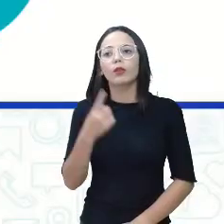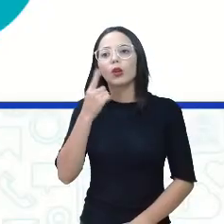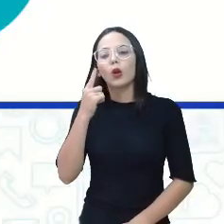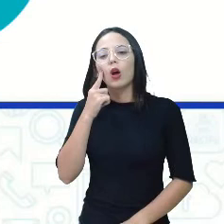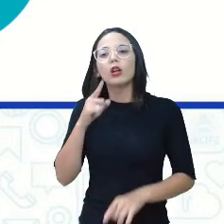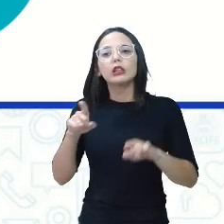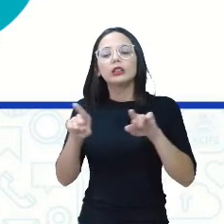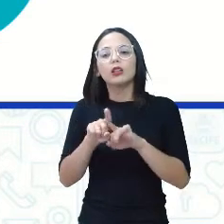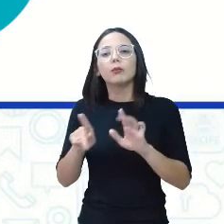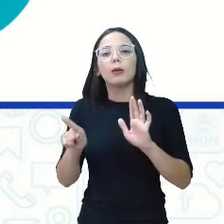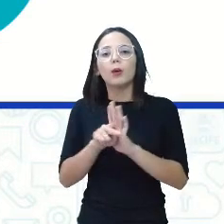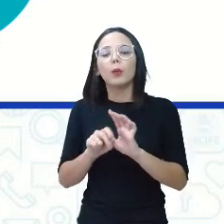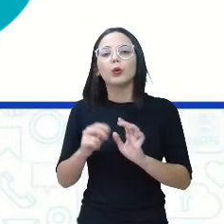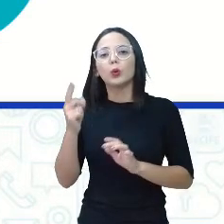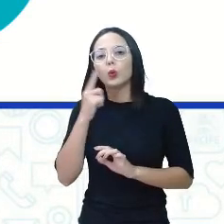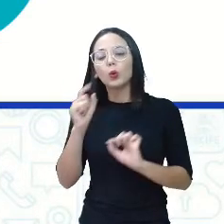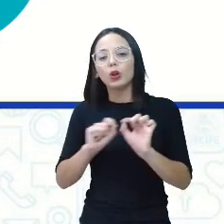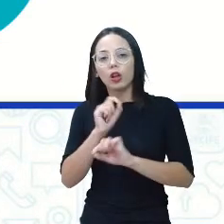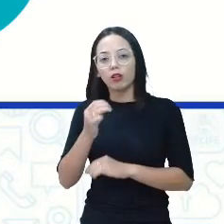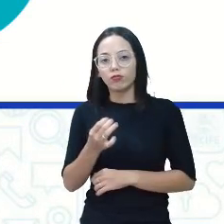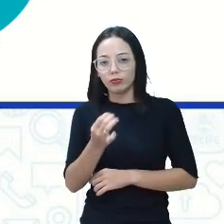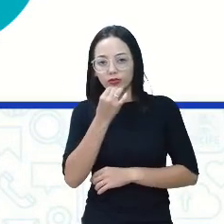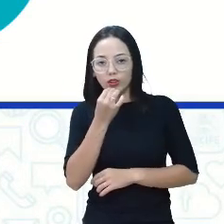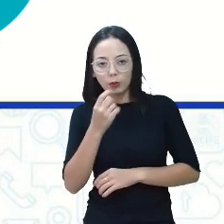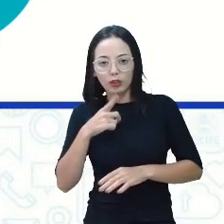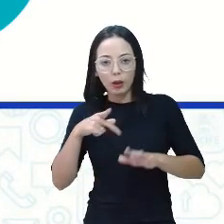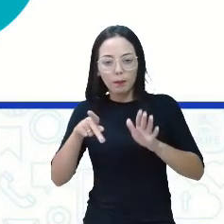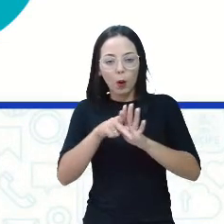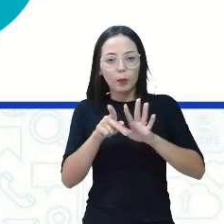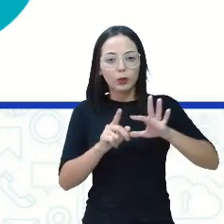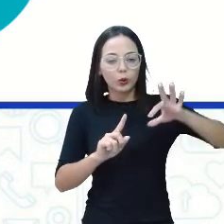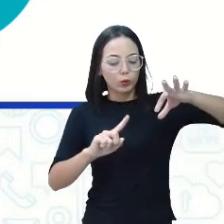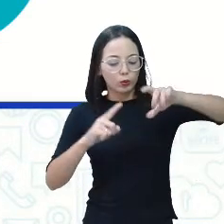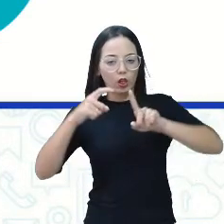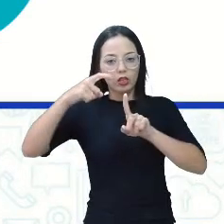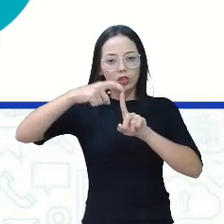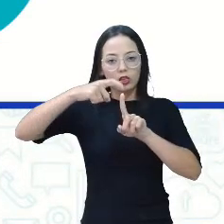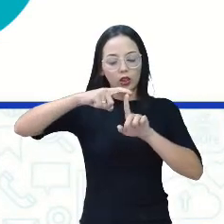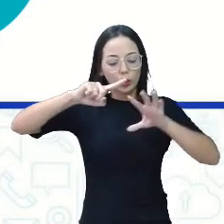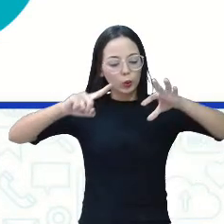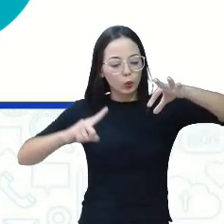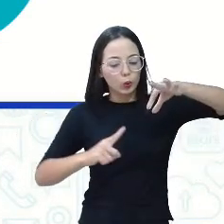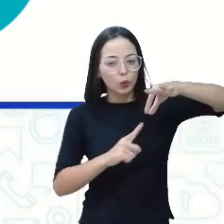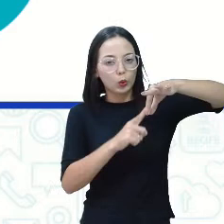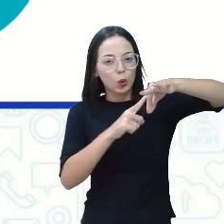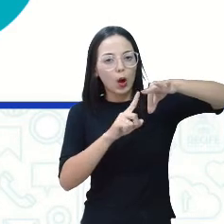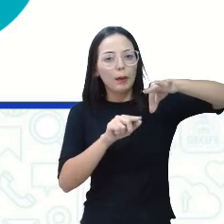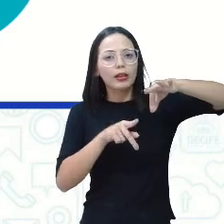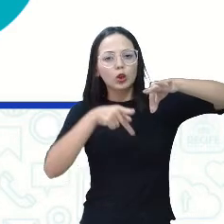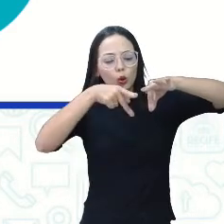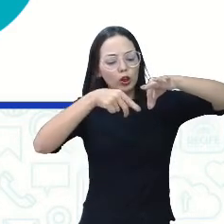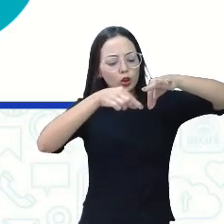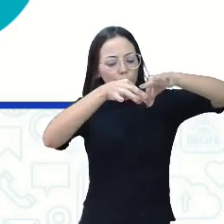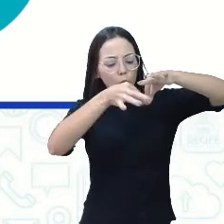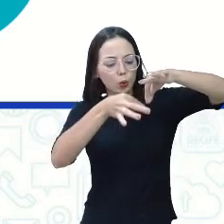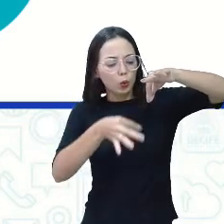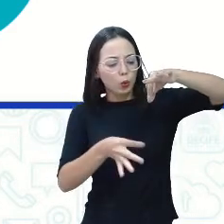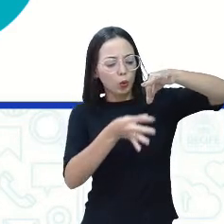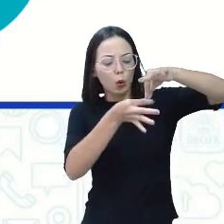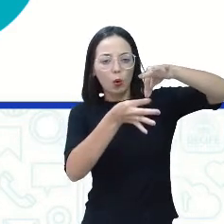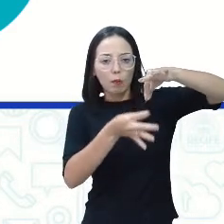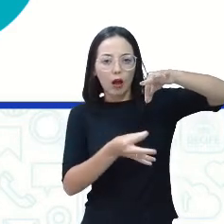do útero, o DIU fica com 1 ou 2 fios que se estendem do colo do útero até